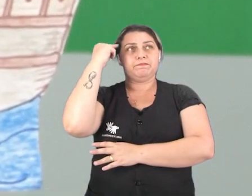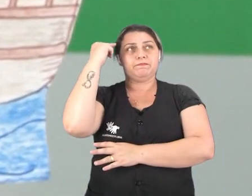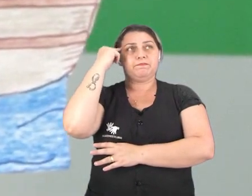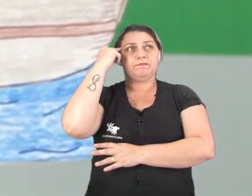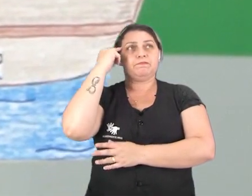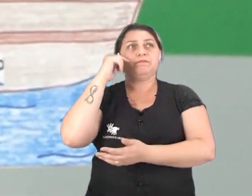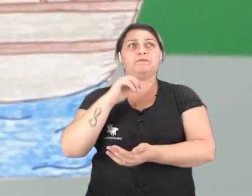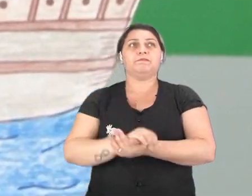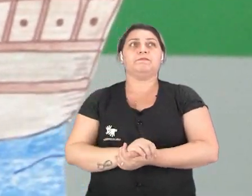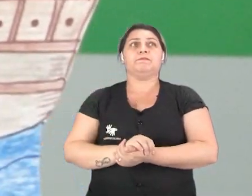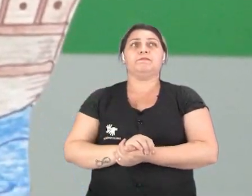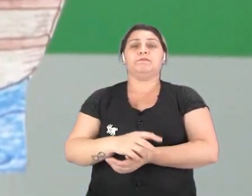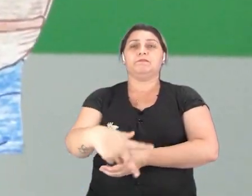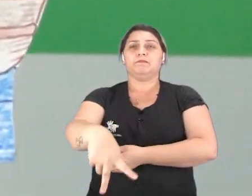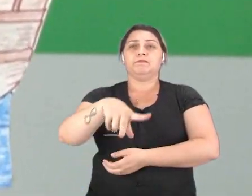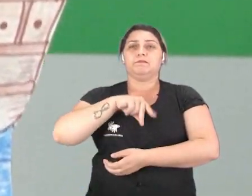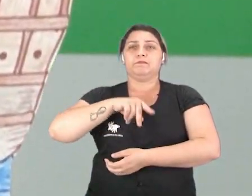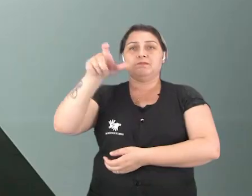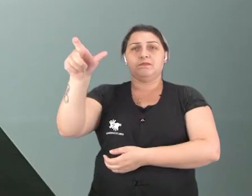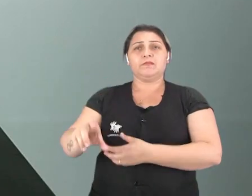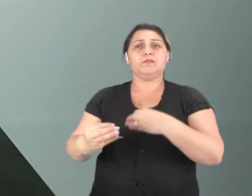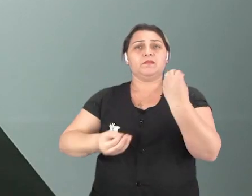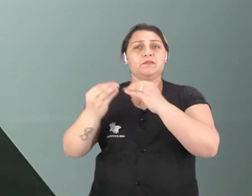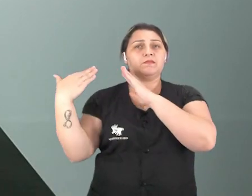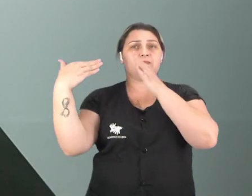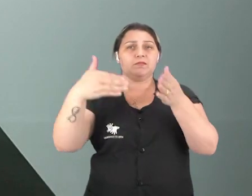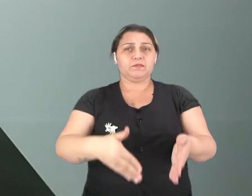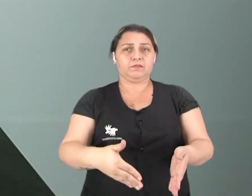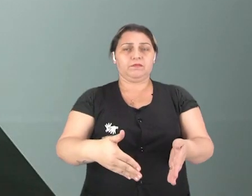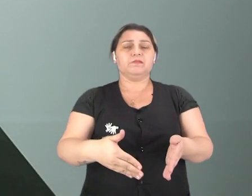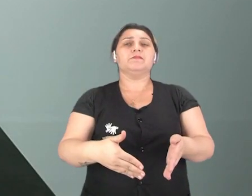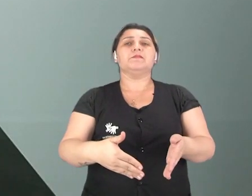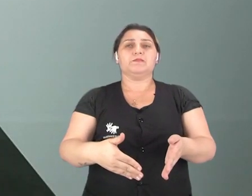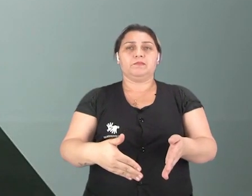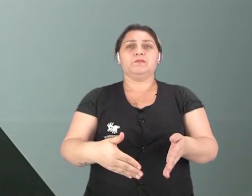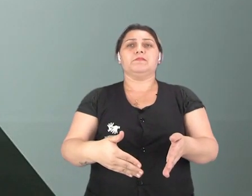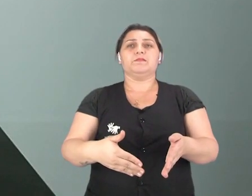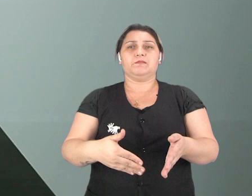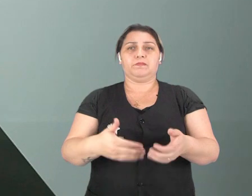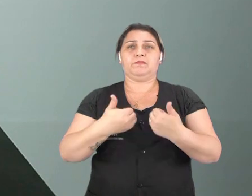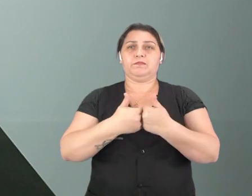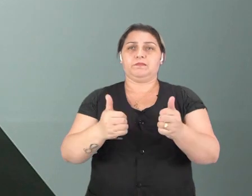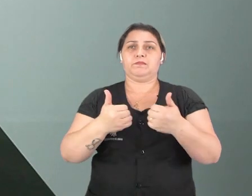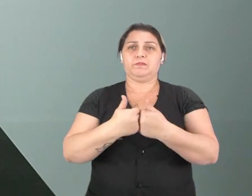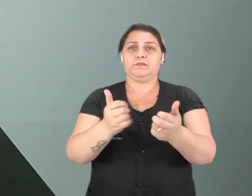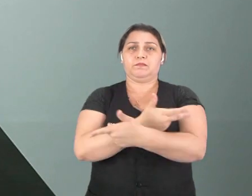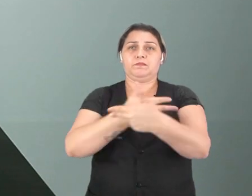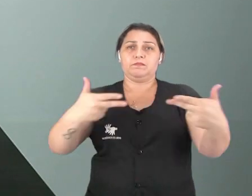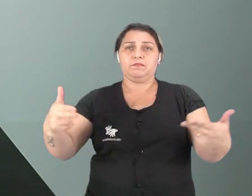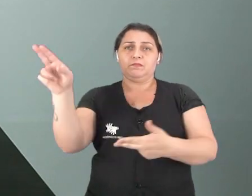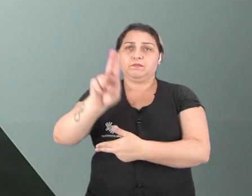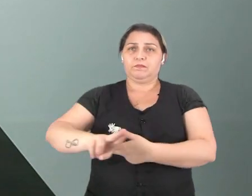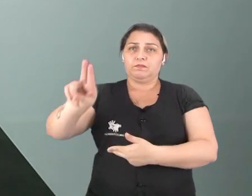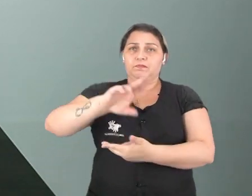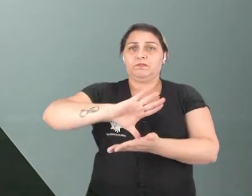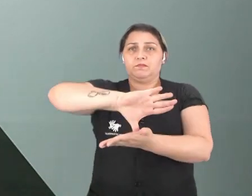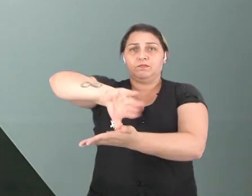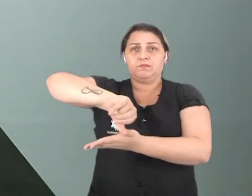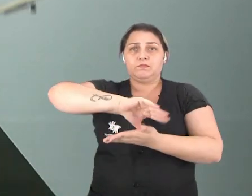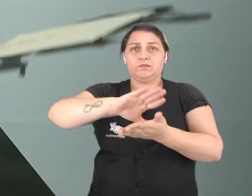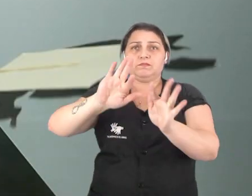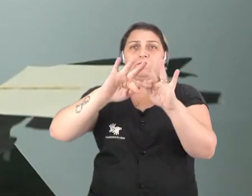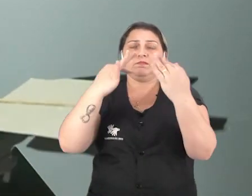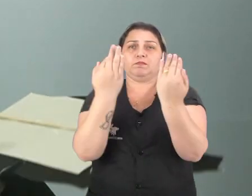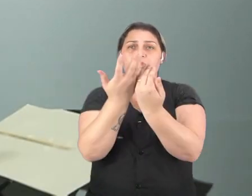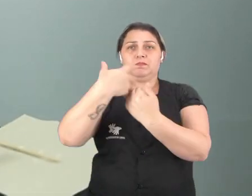né, nos portugueses, né? Como que eles chegaram aqui, que era o meio de transporte, né? Que eles utilizavam. Então, a família real